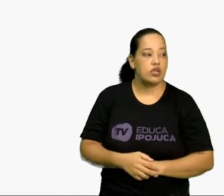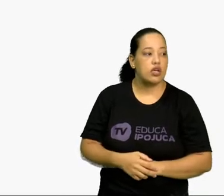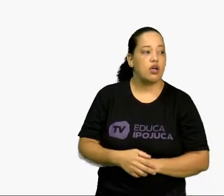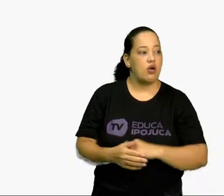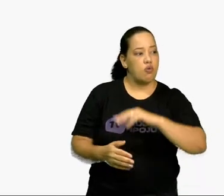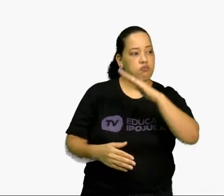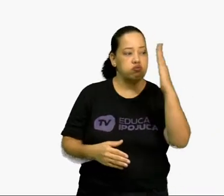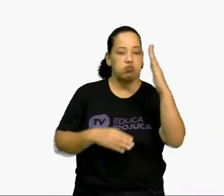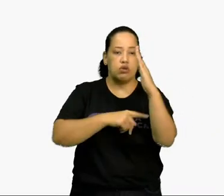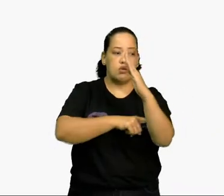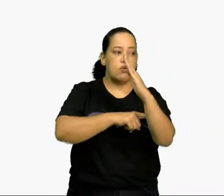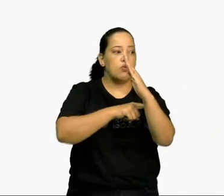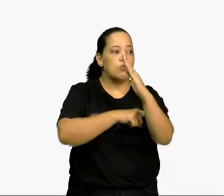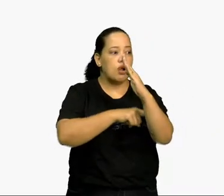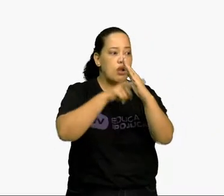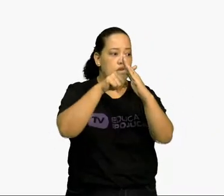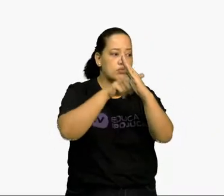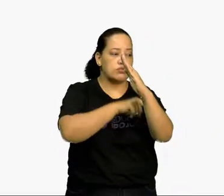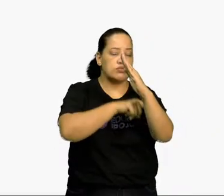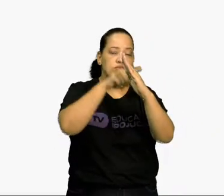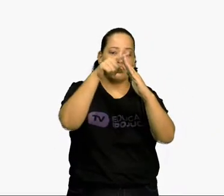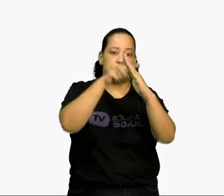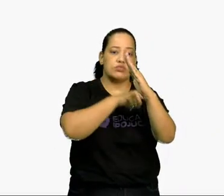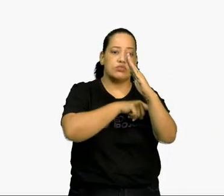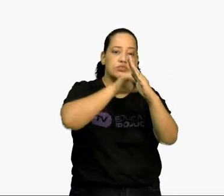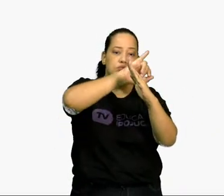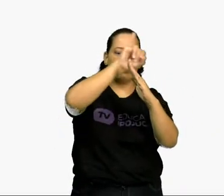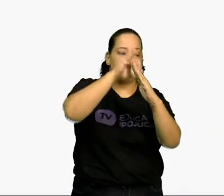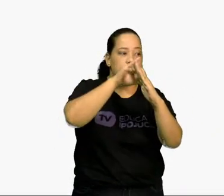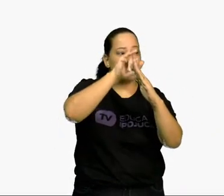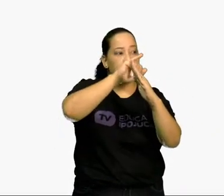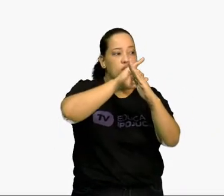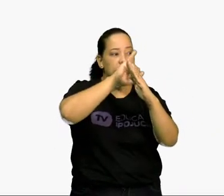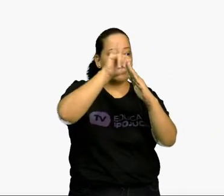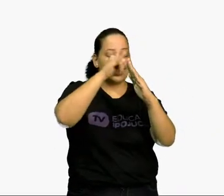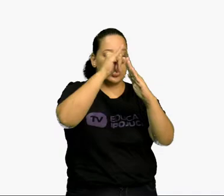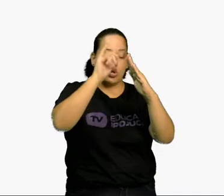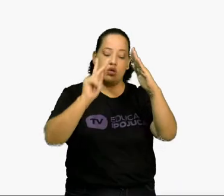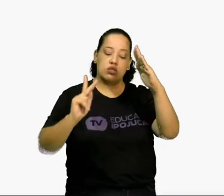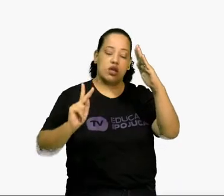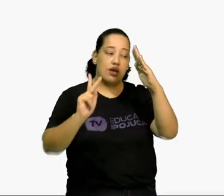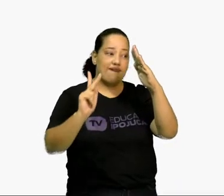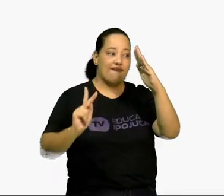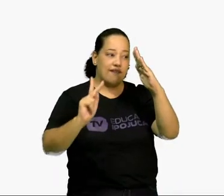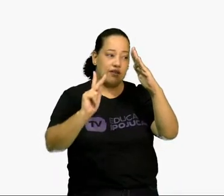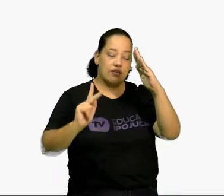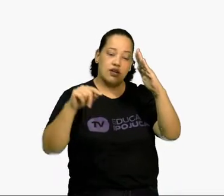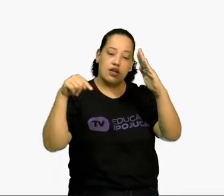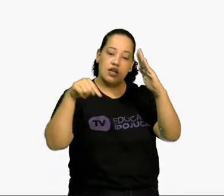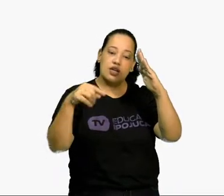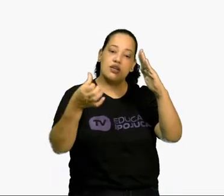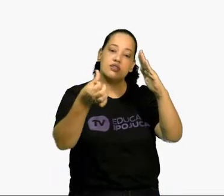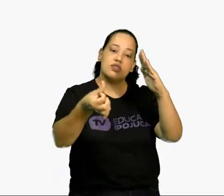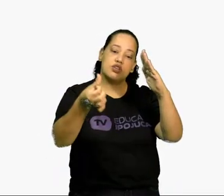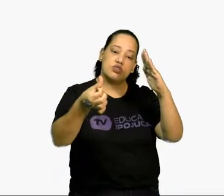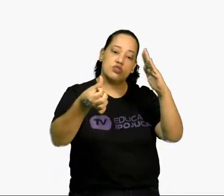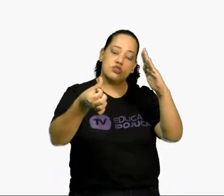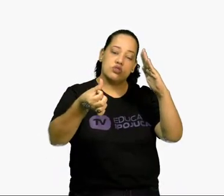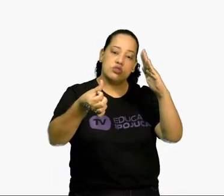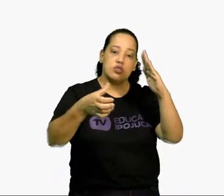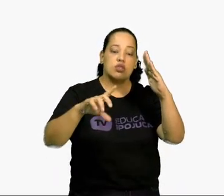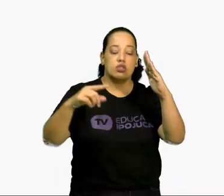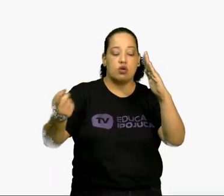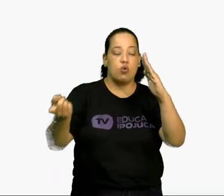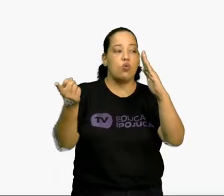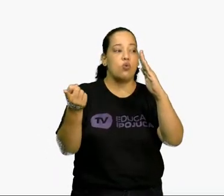JK JK elenco mede 6 centímetros então o lado correspondente do